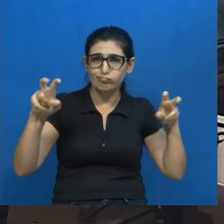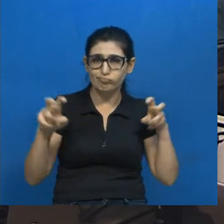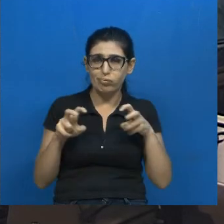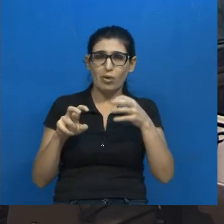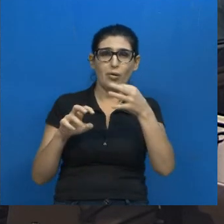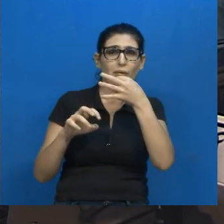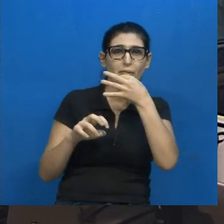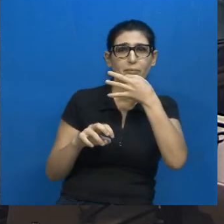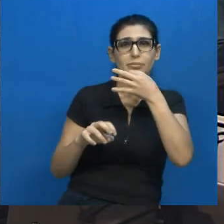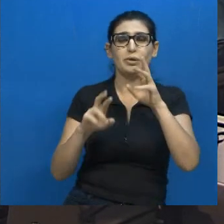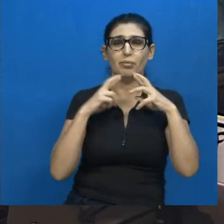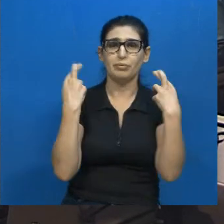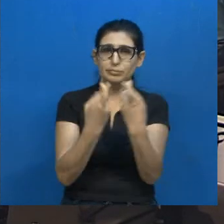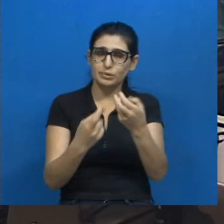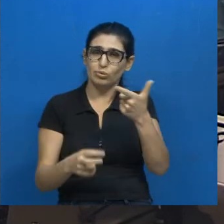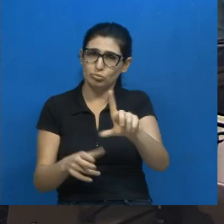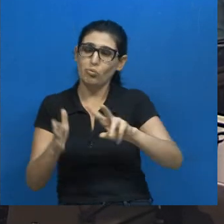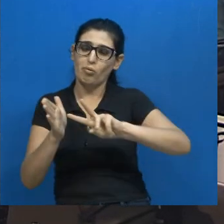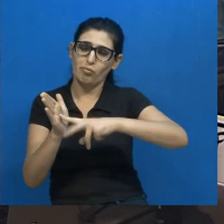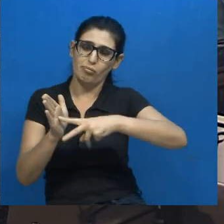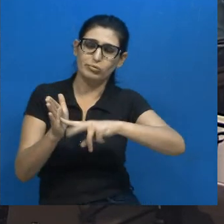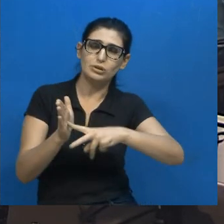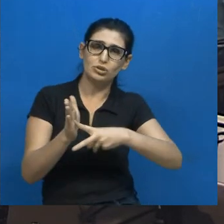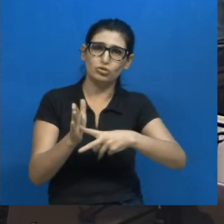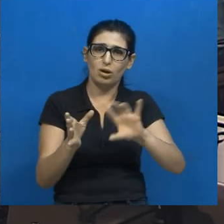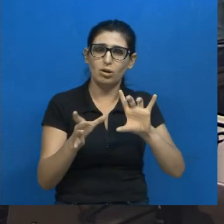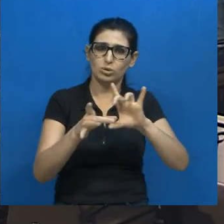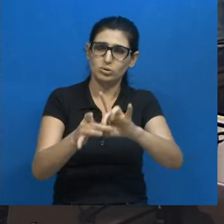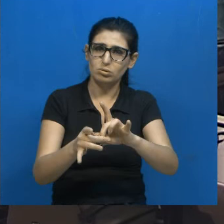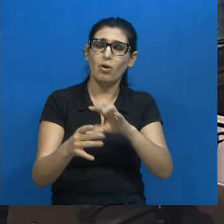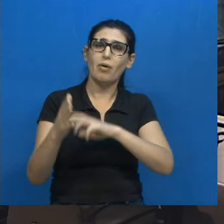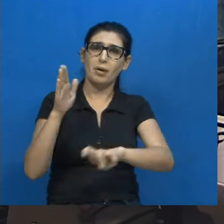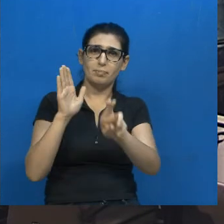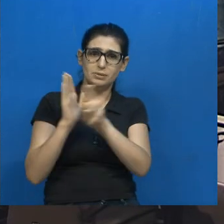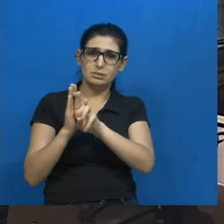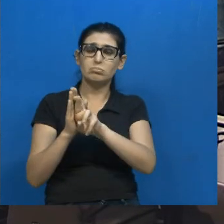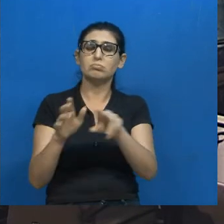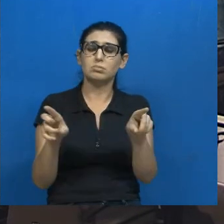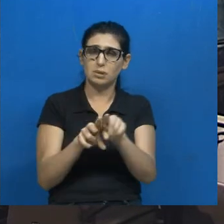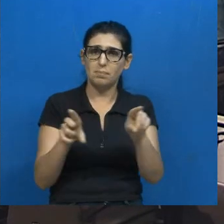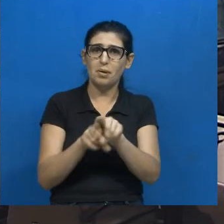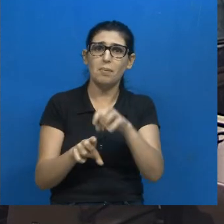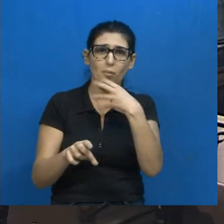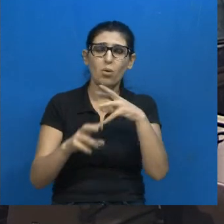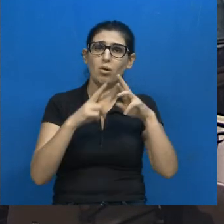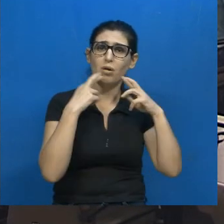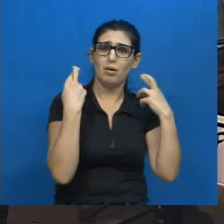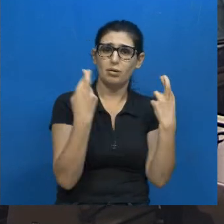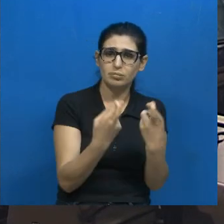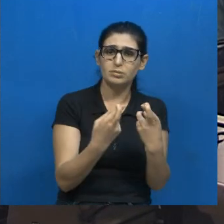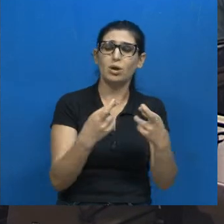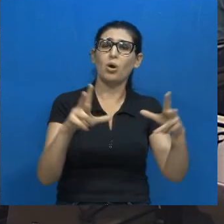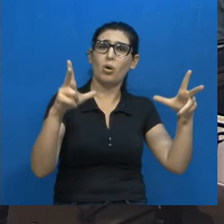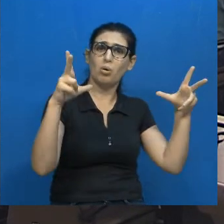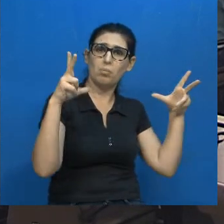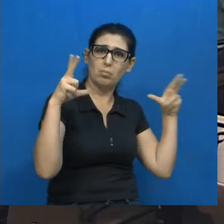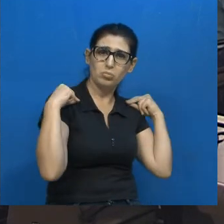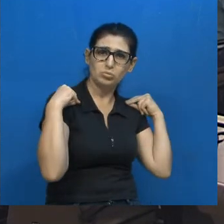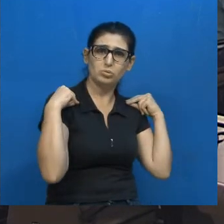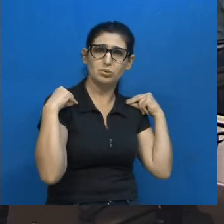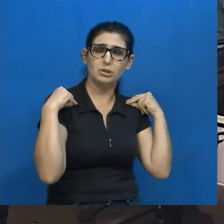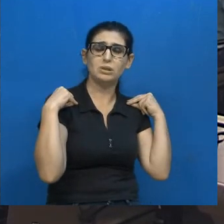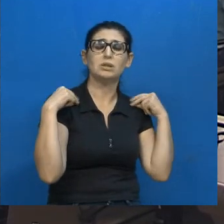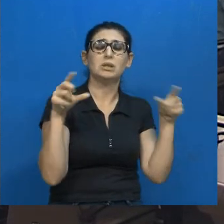o sindicato, mas também que representam, mas também é legal fazer uma reunião com os motoristas,